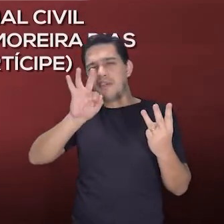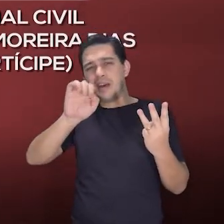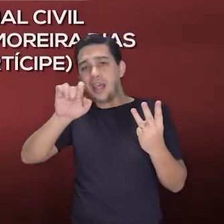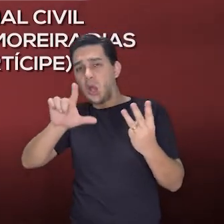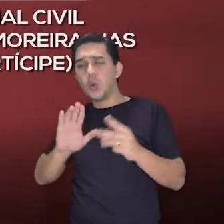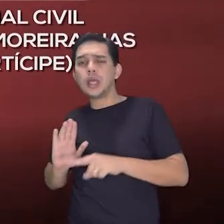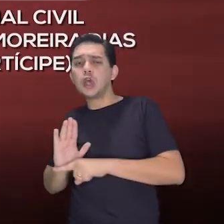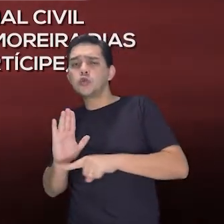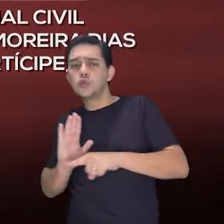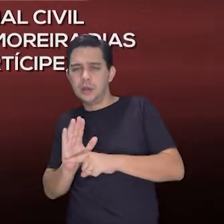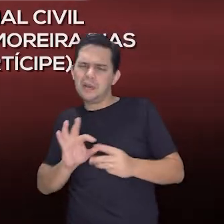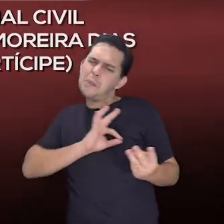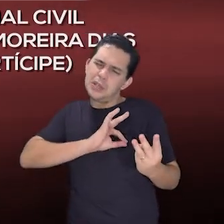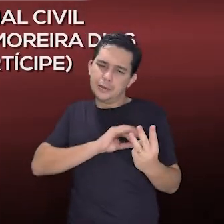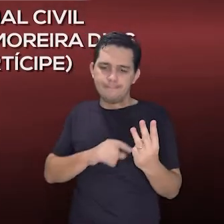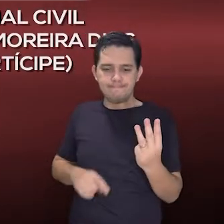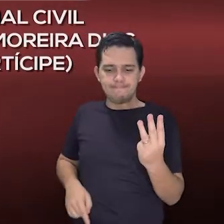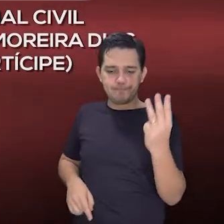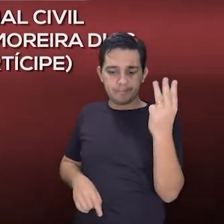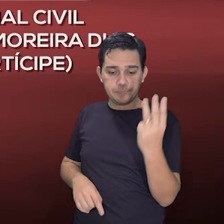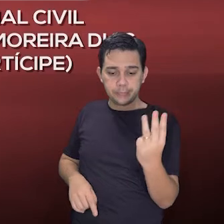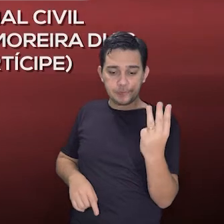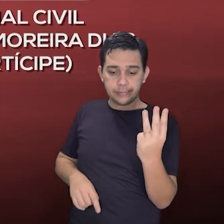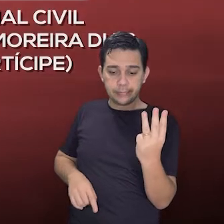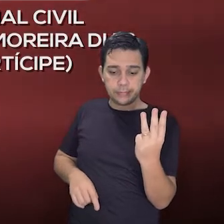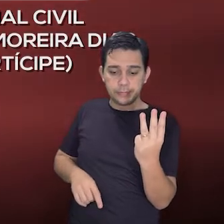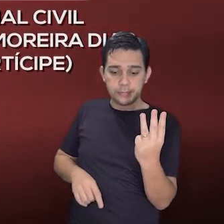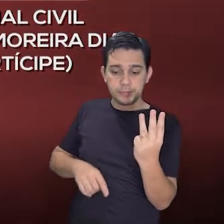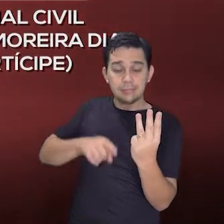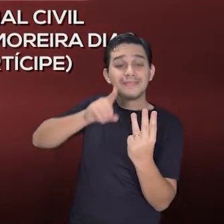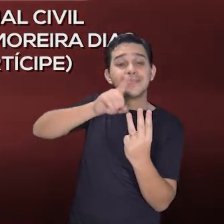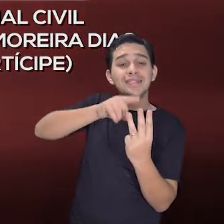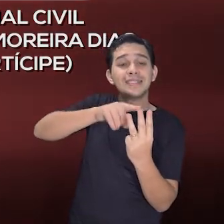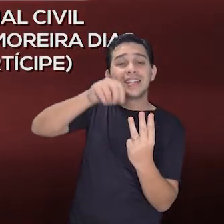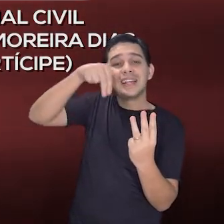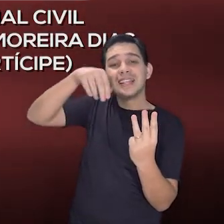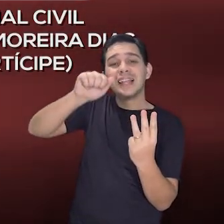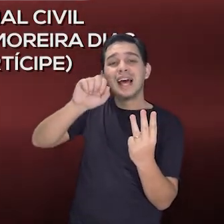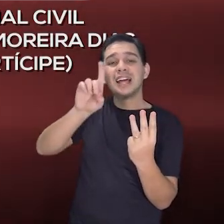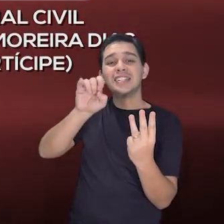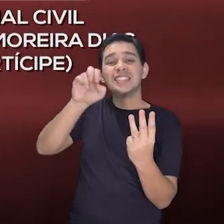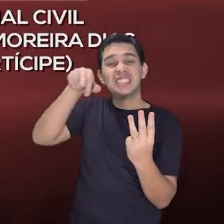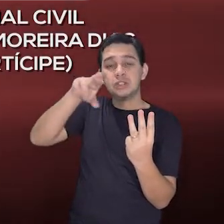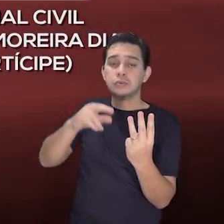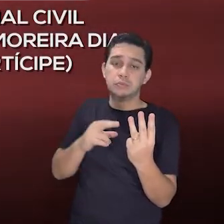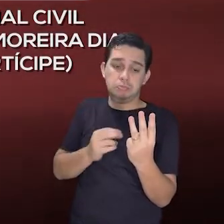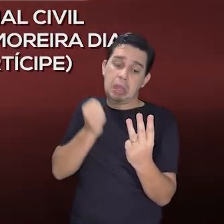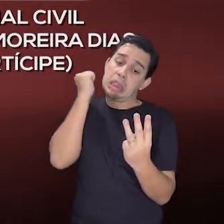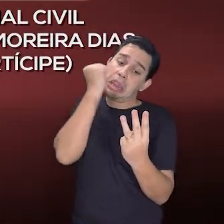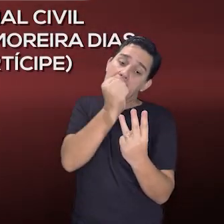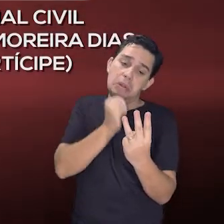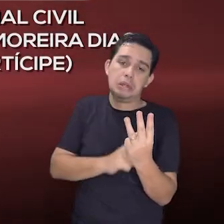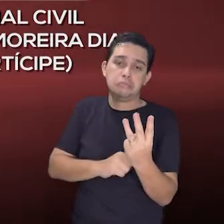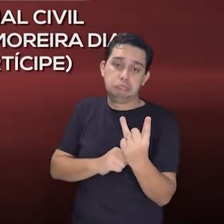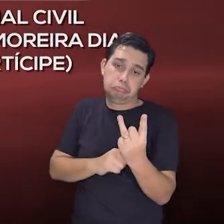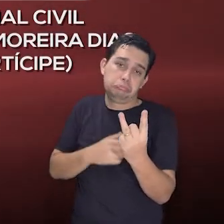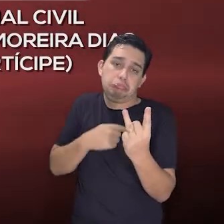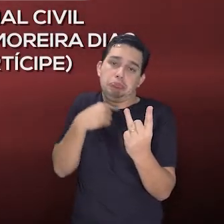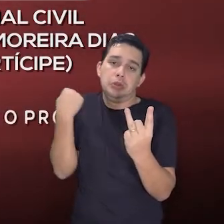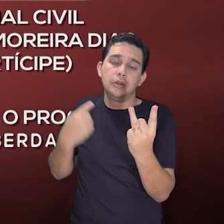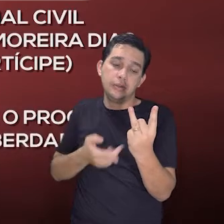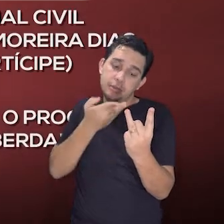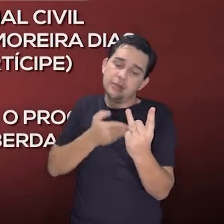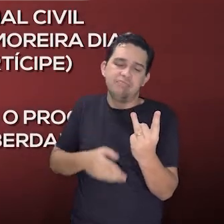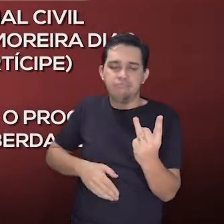seria partícipe. Nadinho foi executado em 2009 e em relação a ele foi extinta a punibilidade. Em